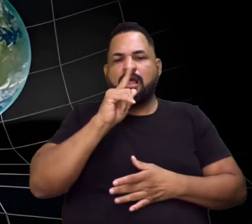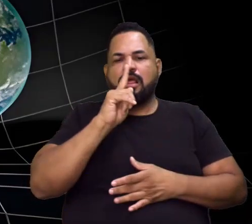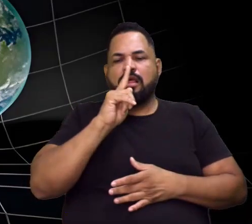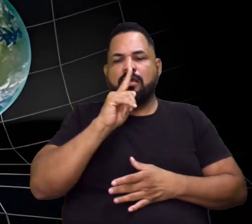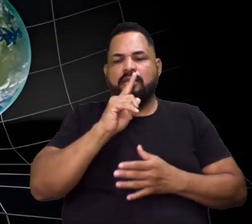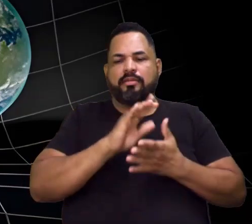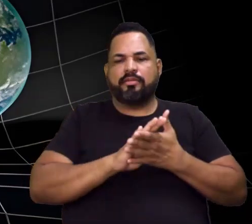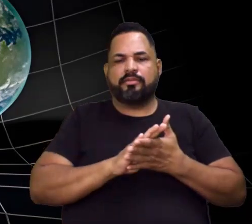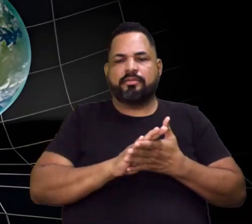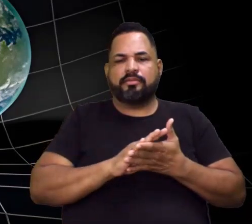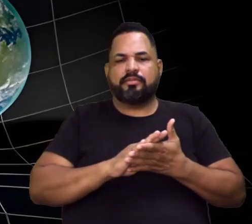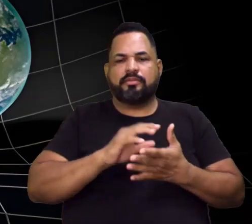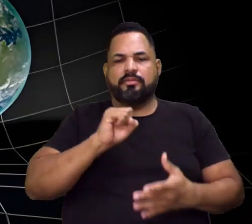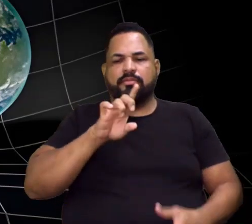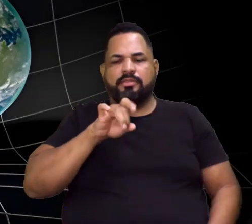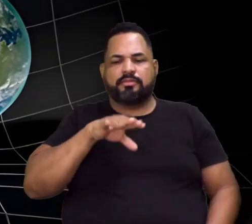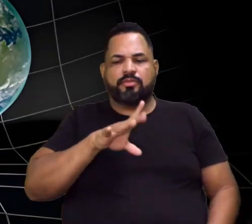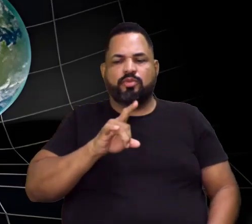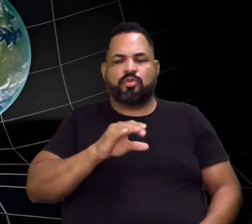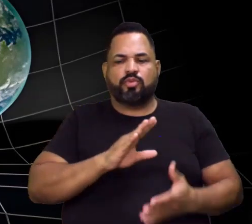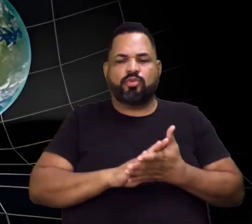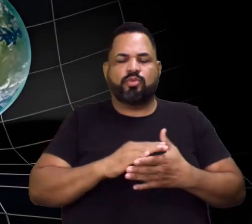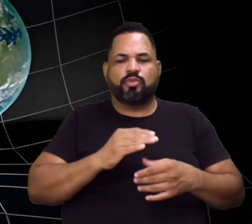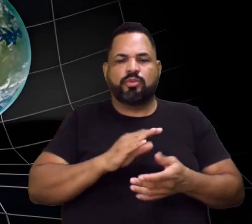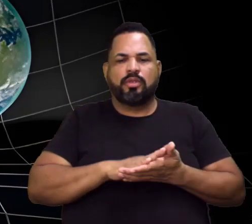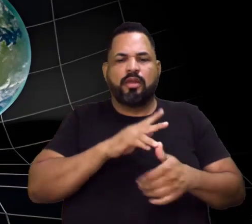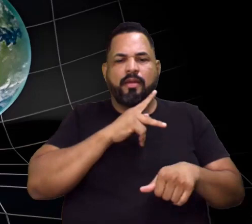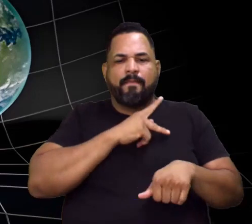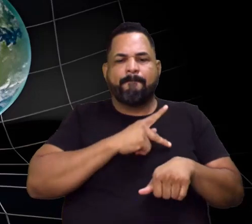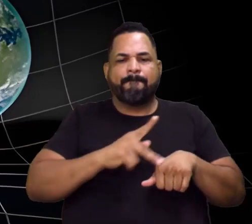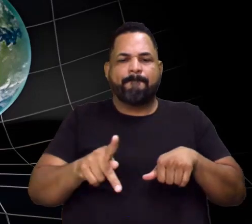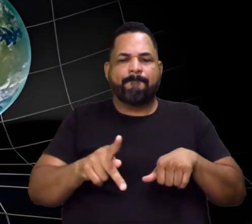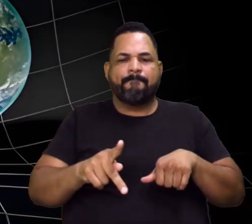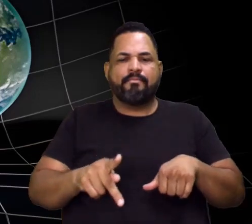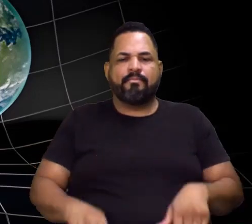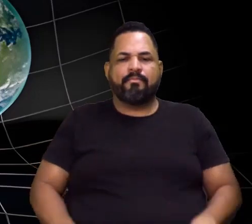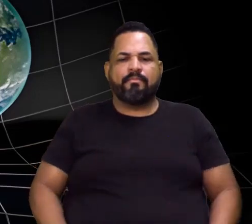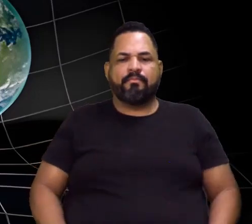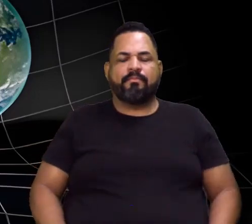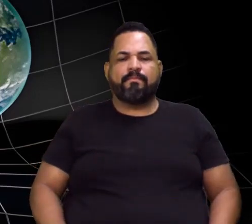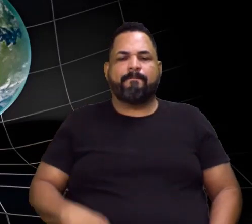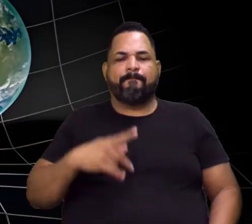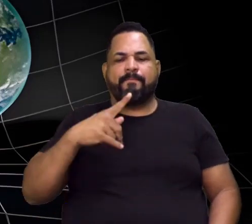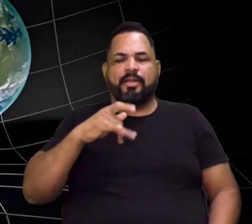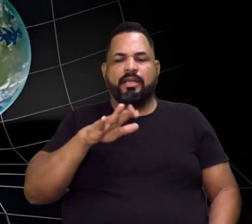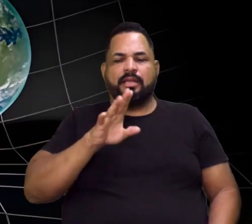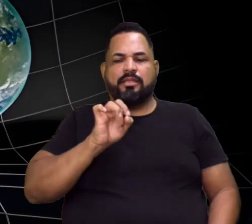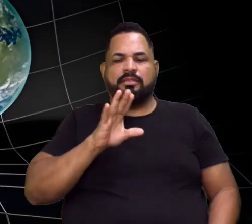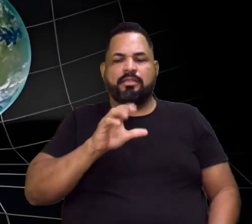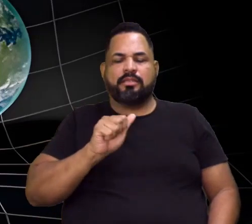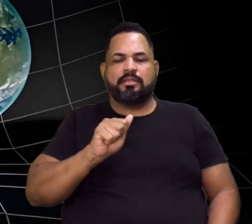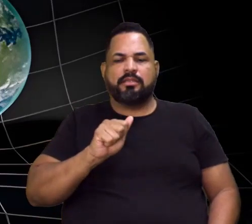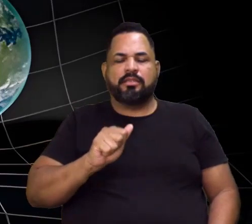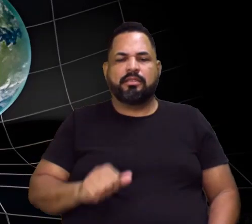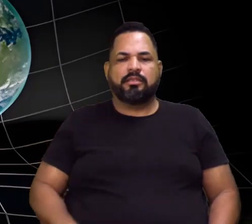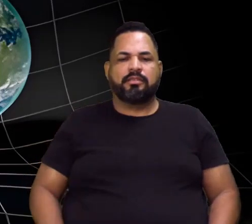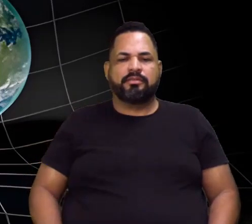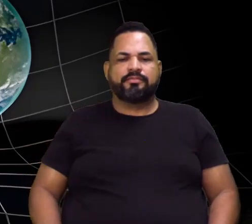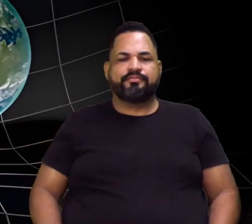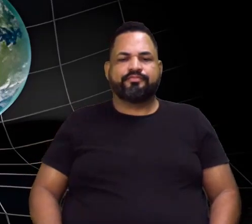água o bismuto a prata tem alguns elementos algumas substâncias químicas que quando vai de zero para quatro graus